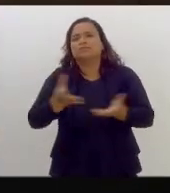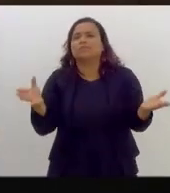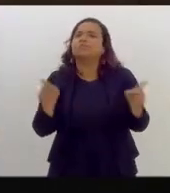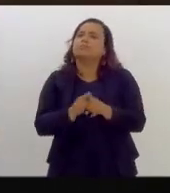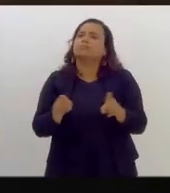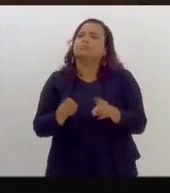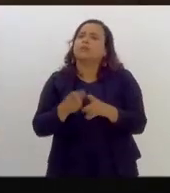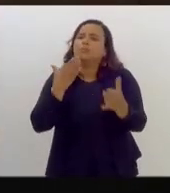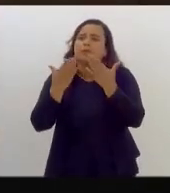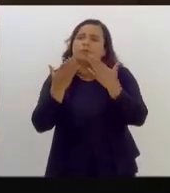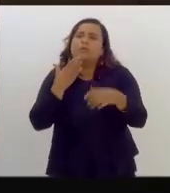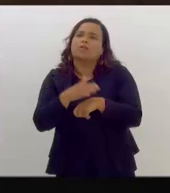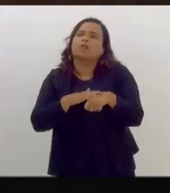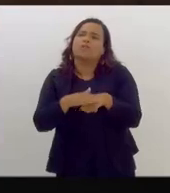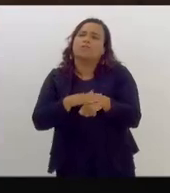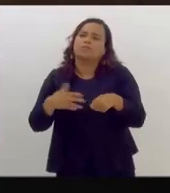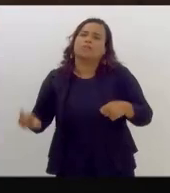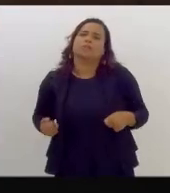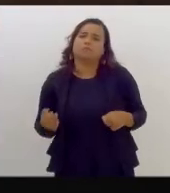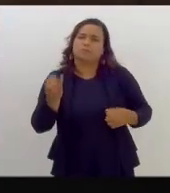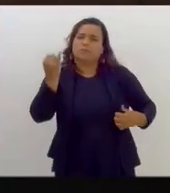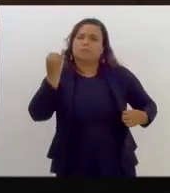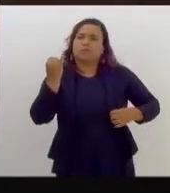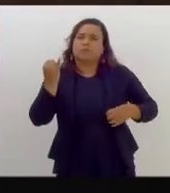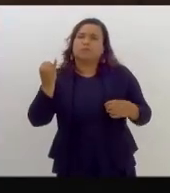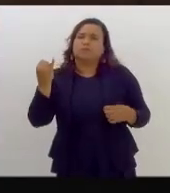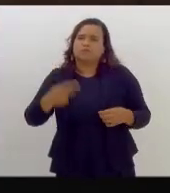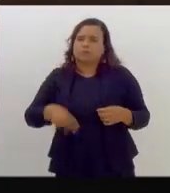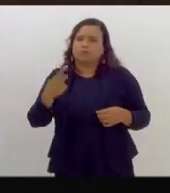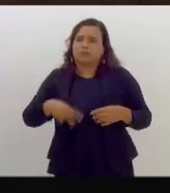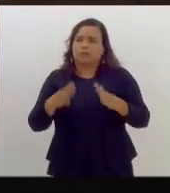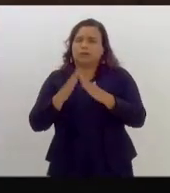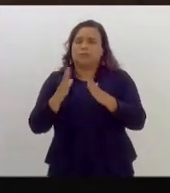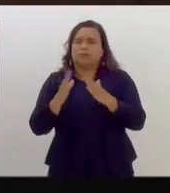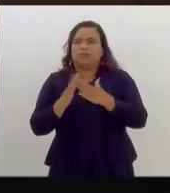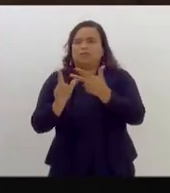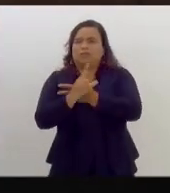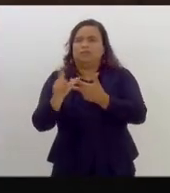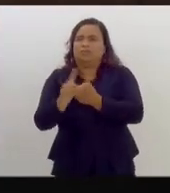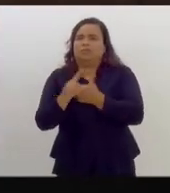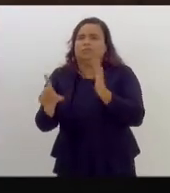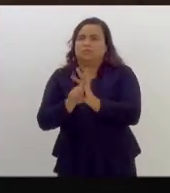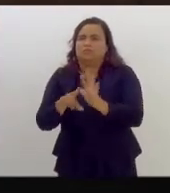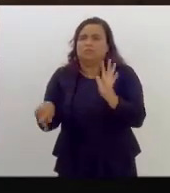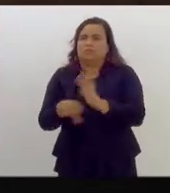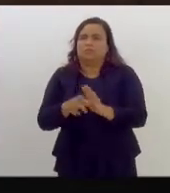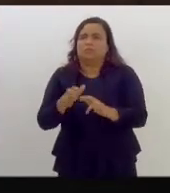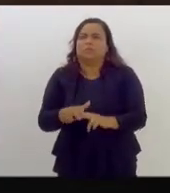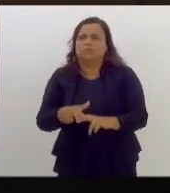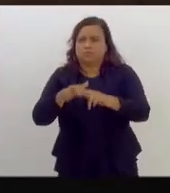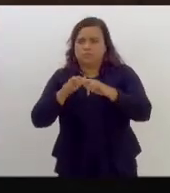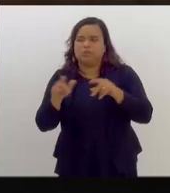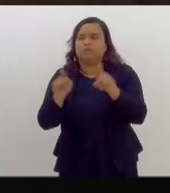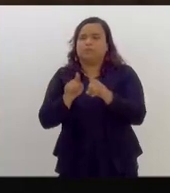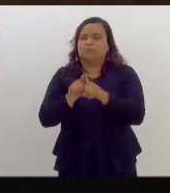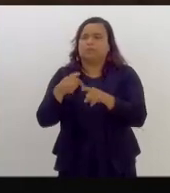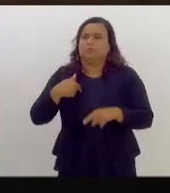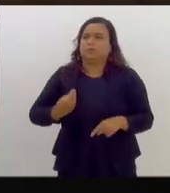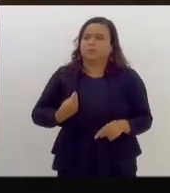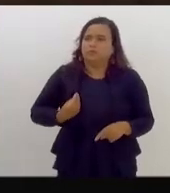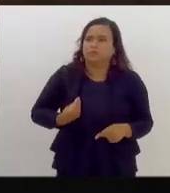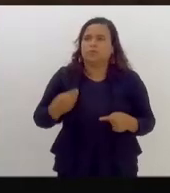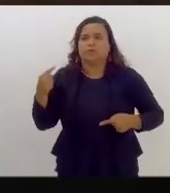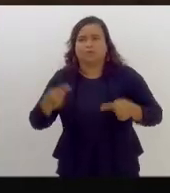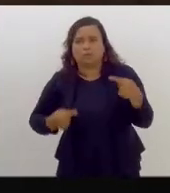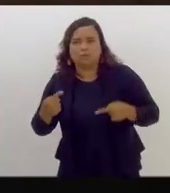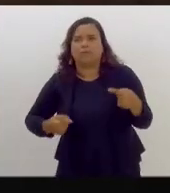também o diálogo tão necessário com as casas legislativas. E é por isso, senhor presidente, que também estou fazendo um